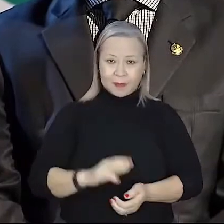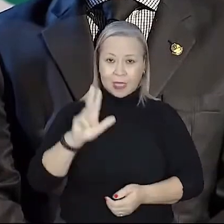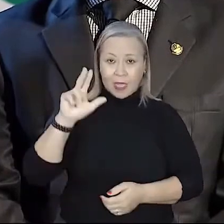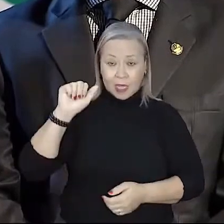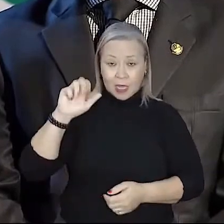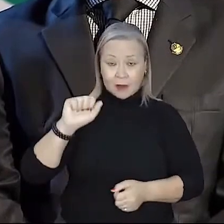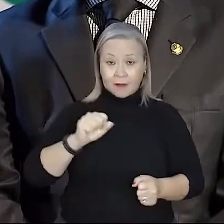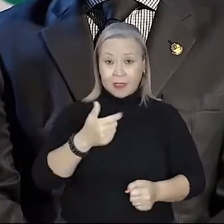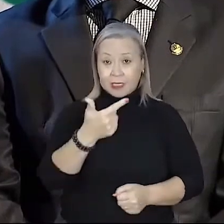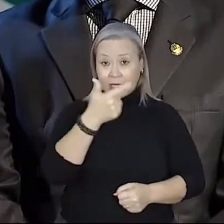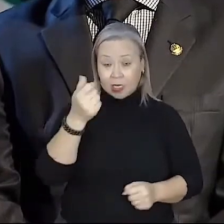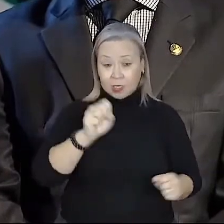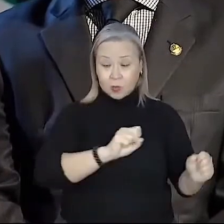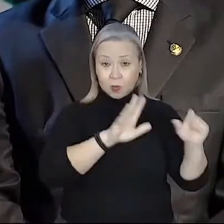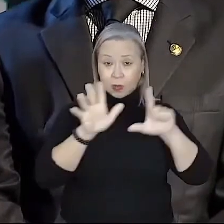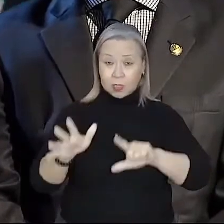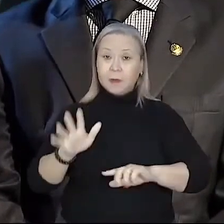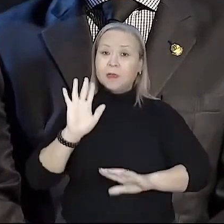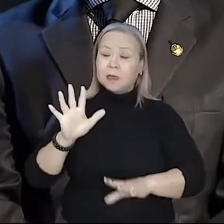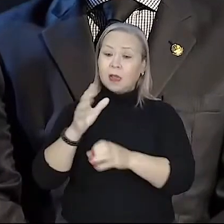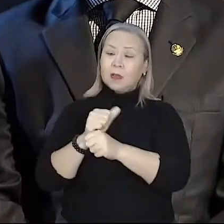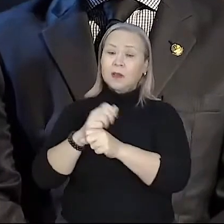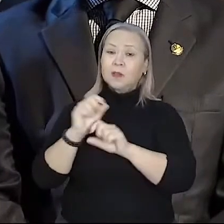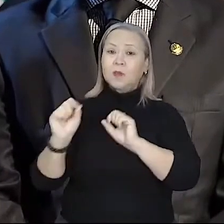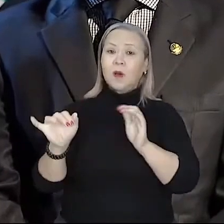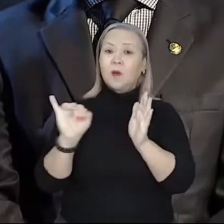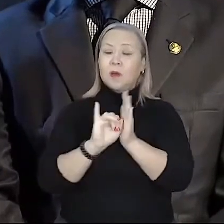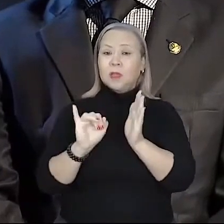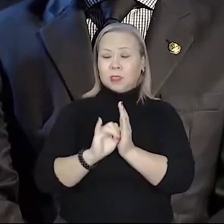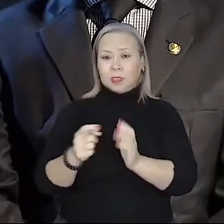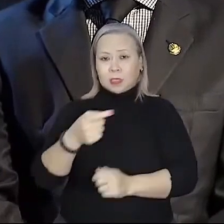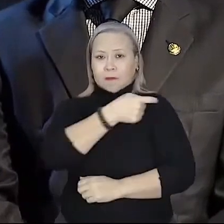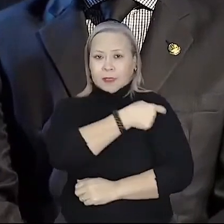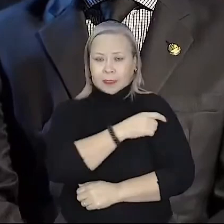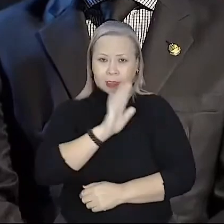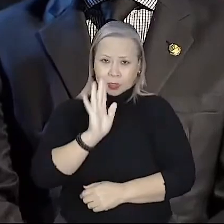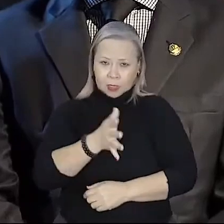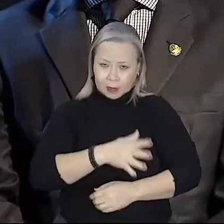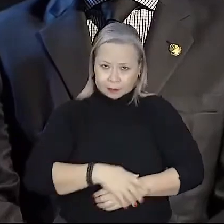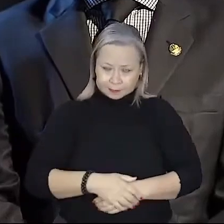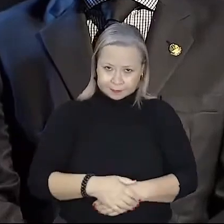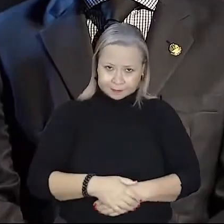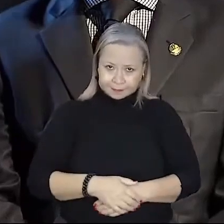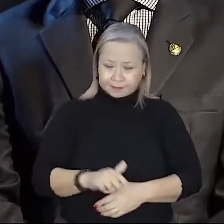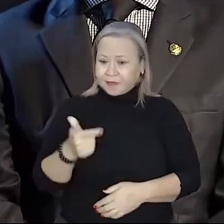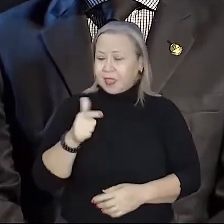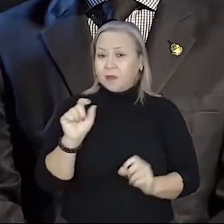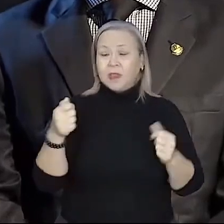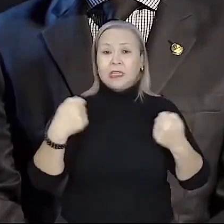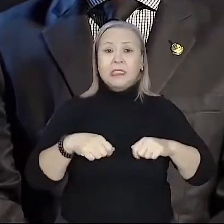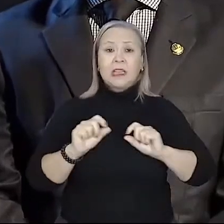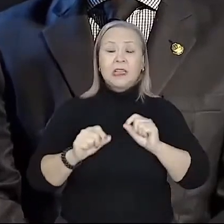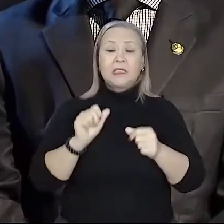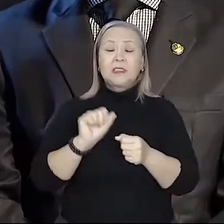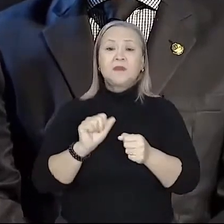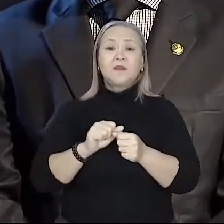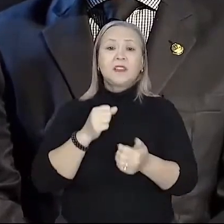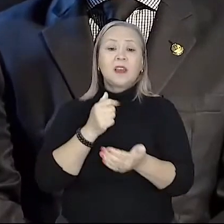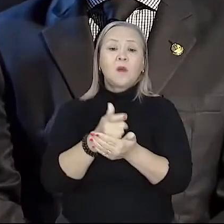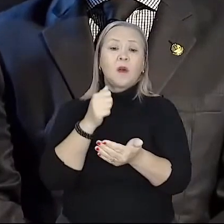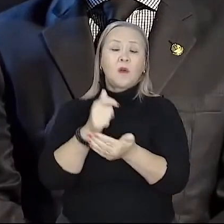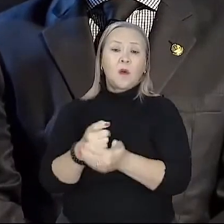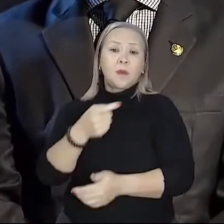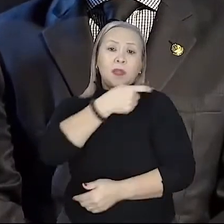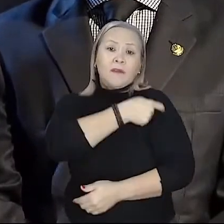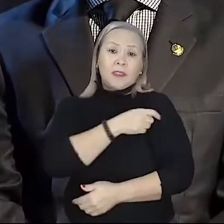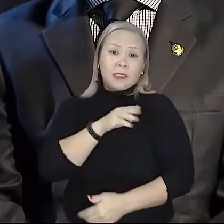equacionou a avaliação do registro da vacina. Não há necessidade de fazer uma compra da